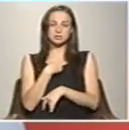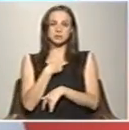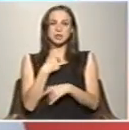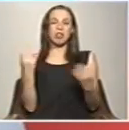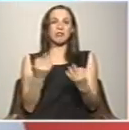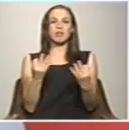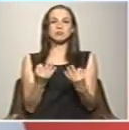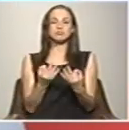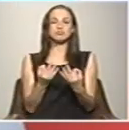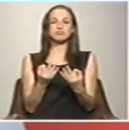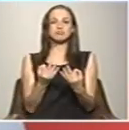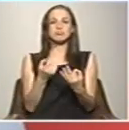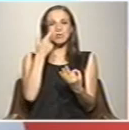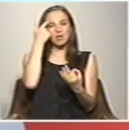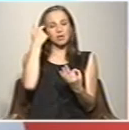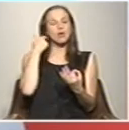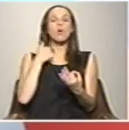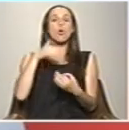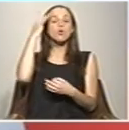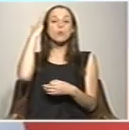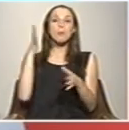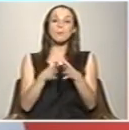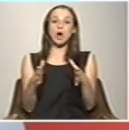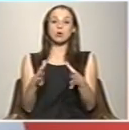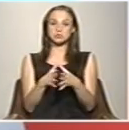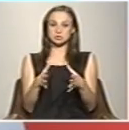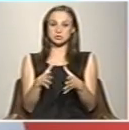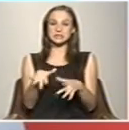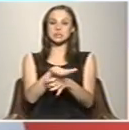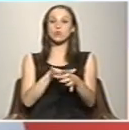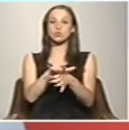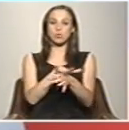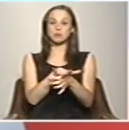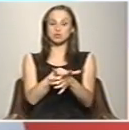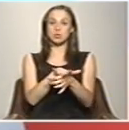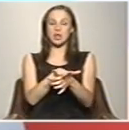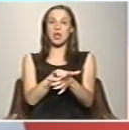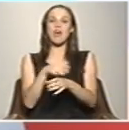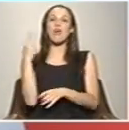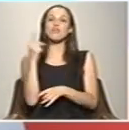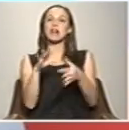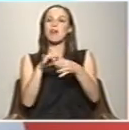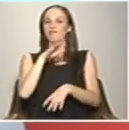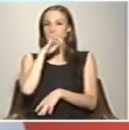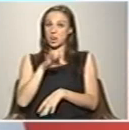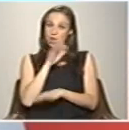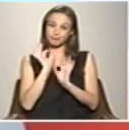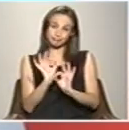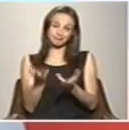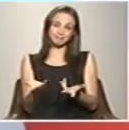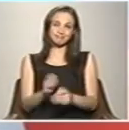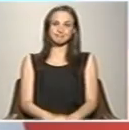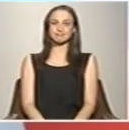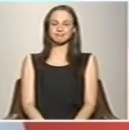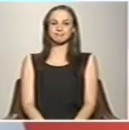facto, o maior número de situações, a violência é intrafamiliar. Se